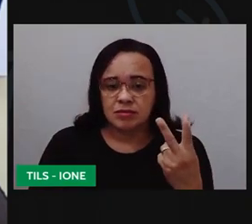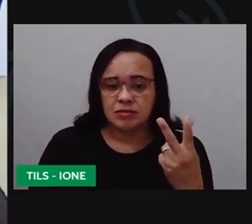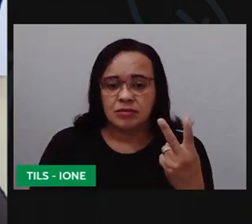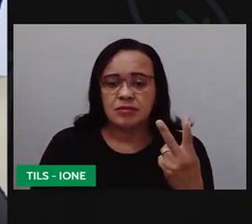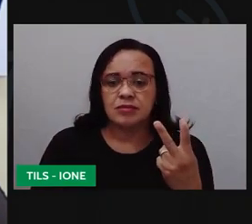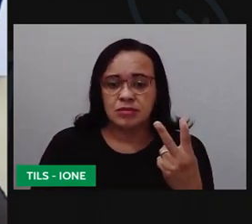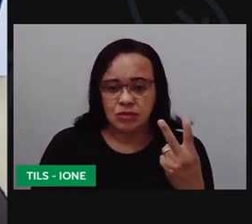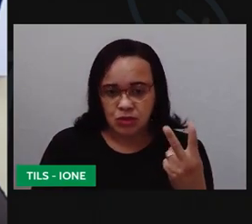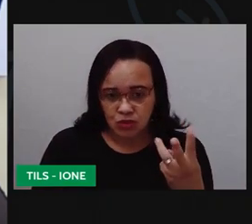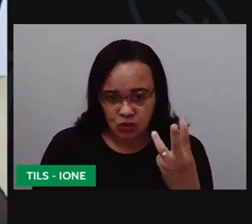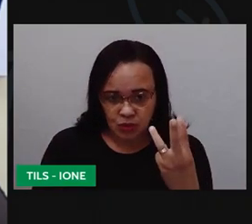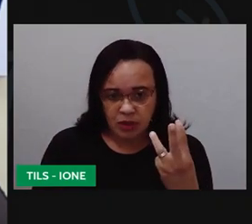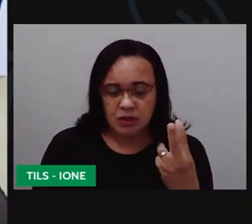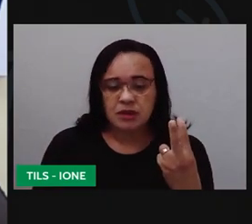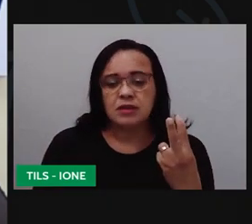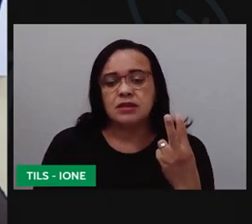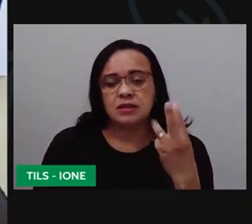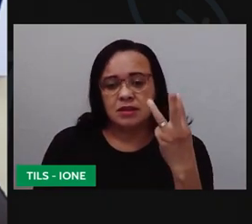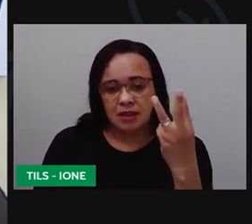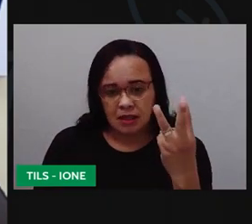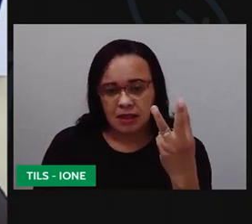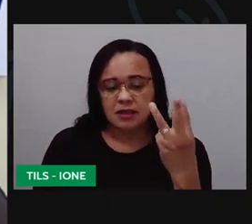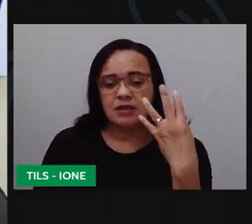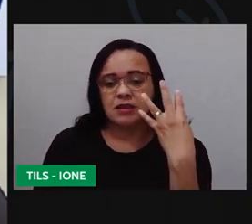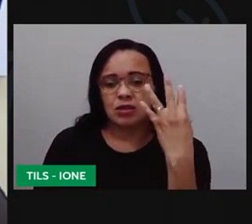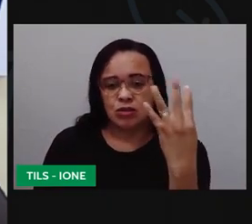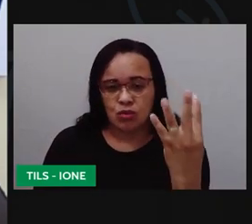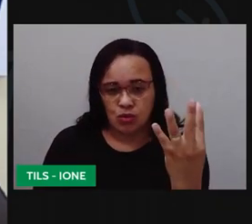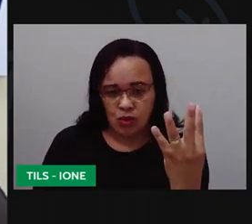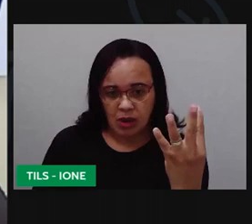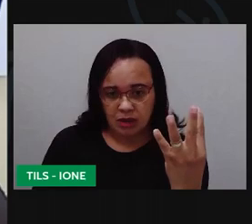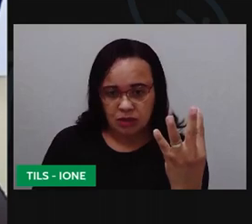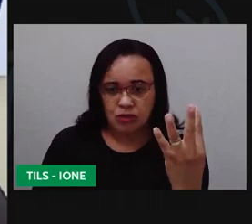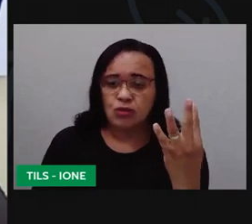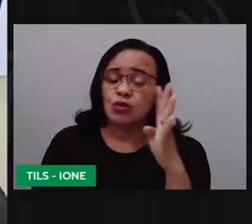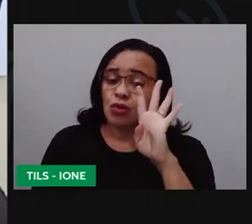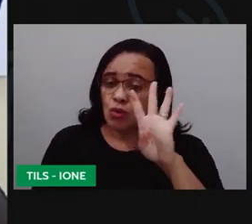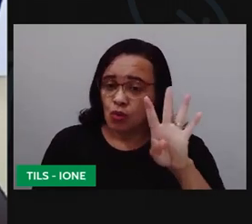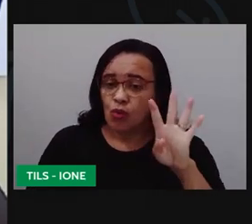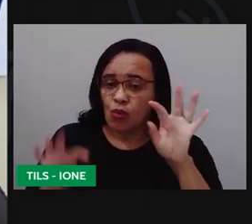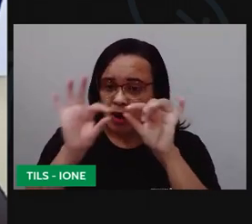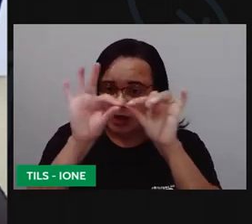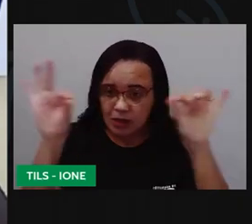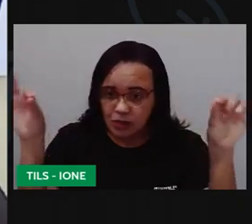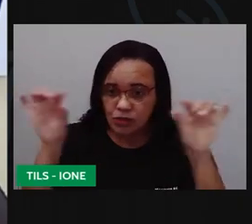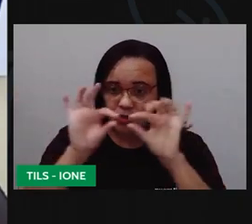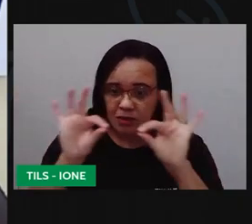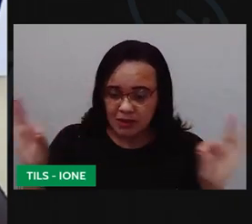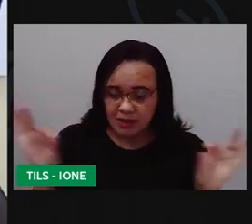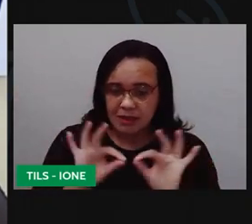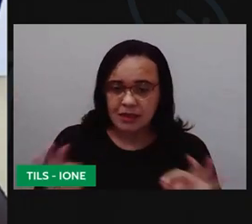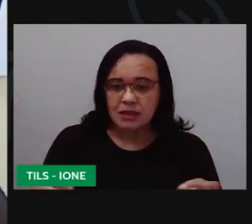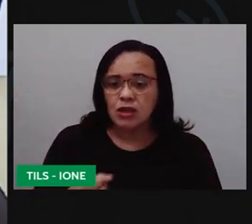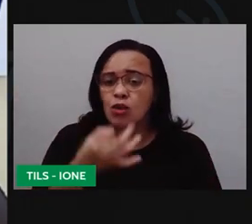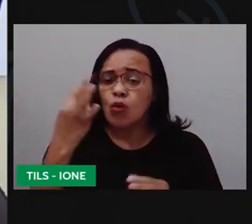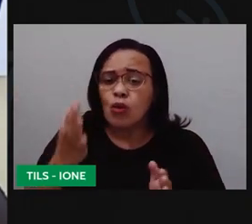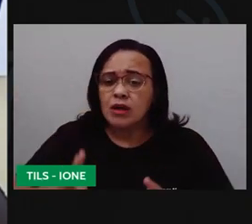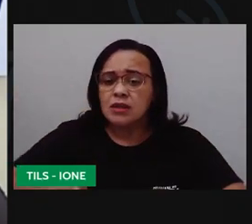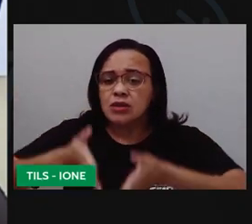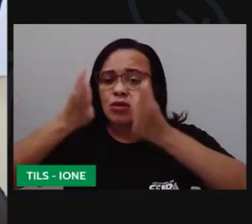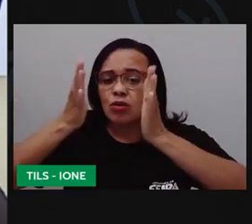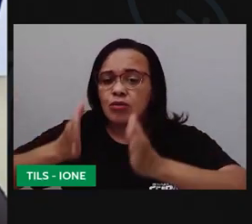aqui. Duas. Três. Quatro. Quatro linhas. Quantas